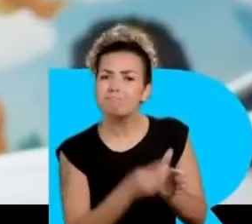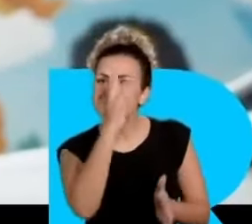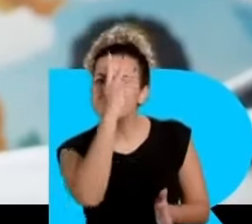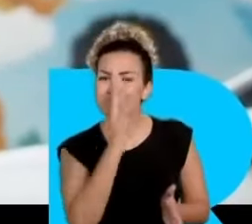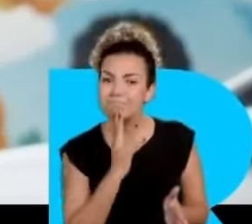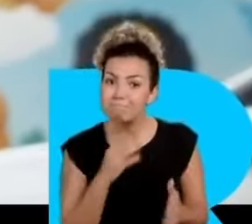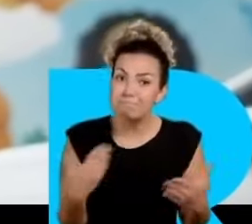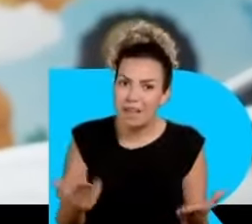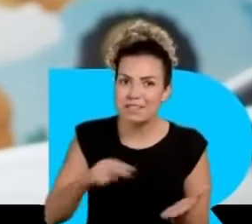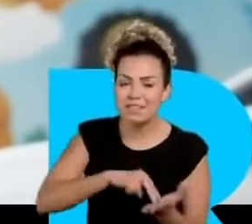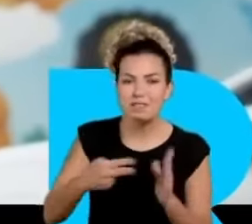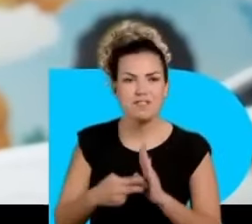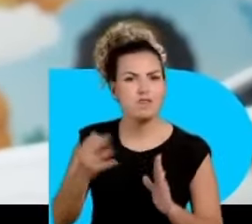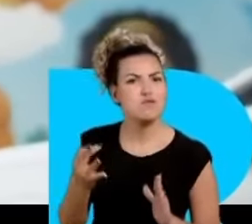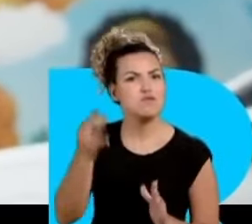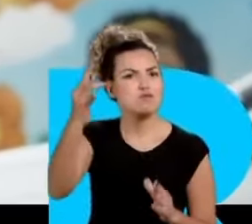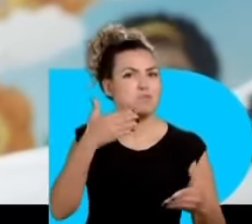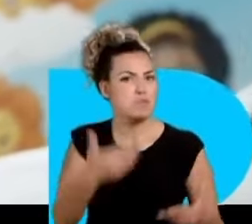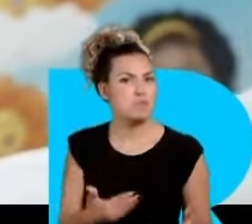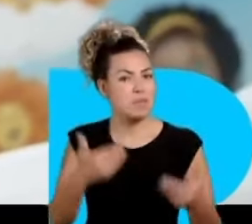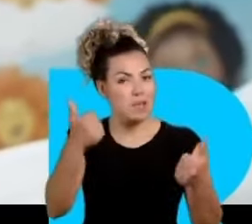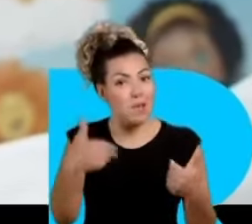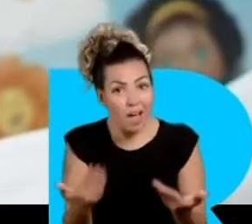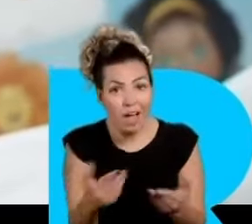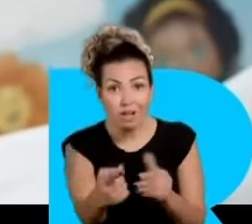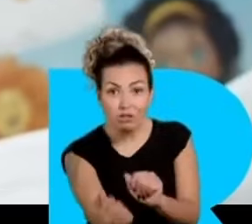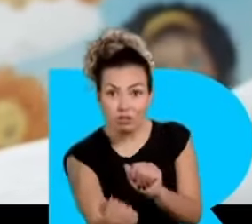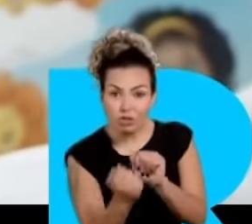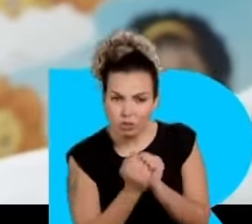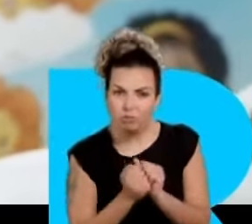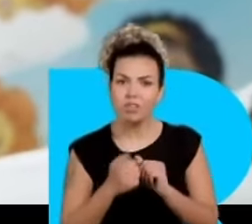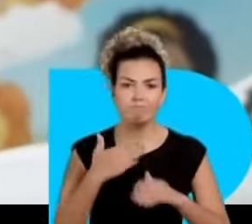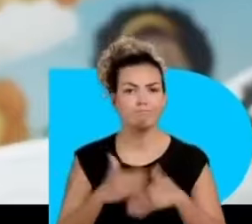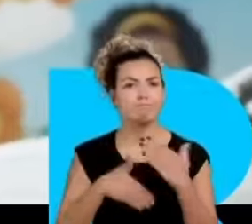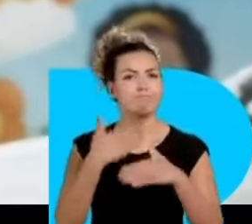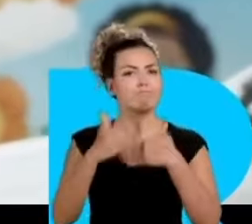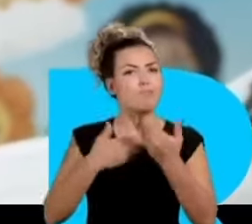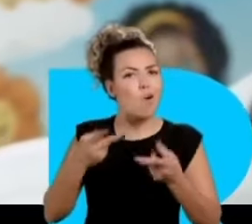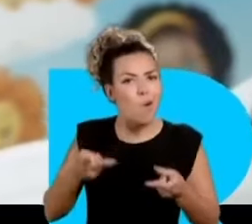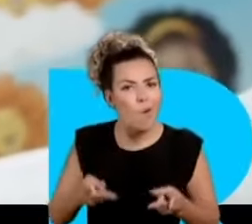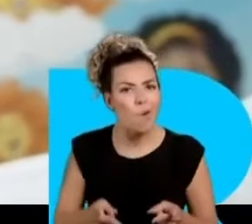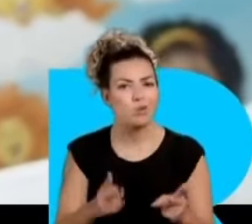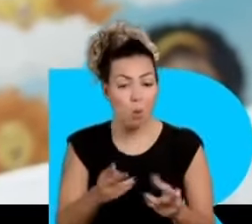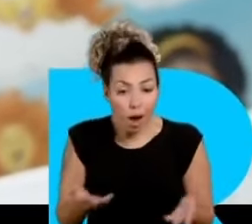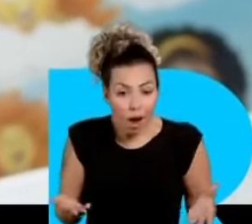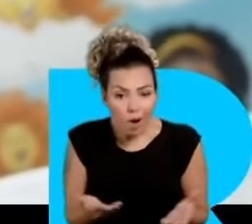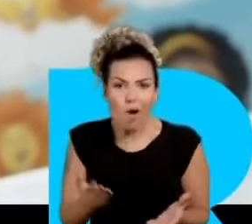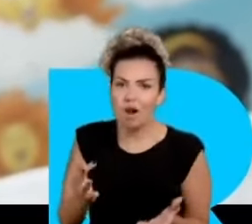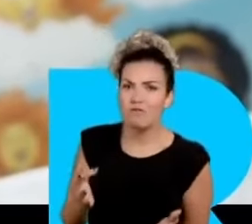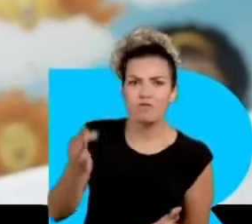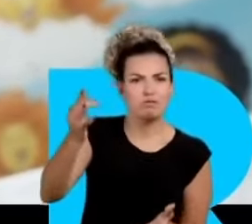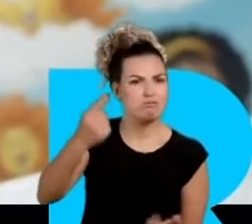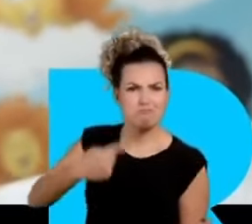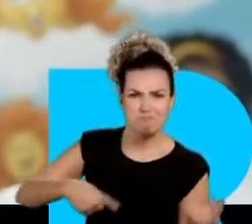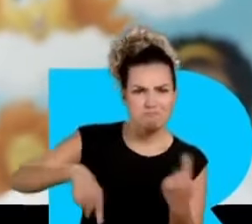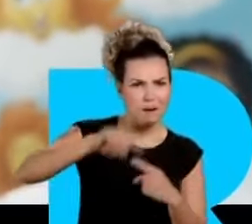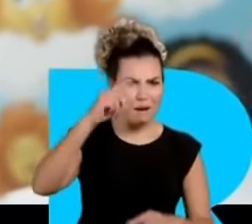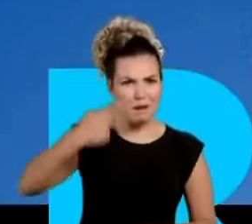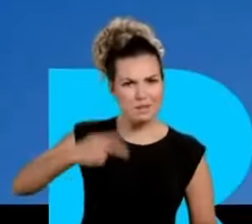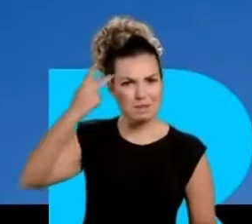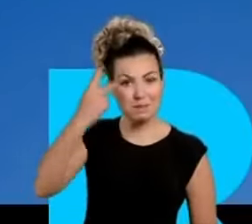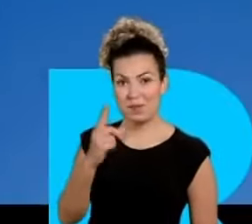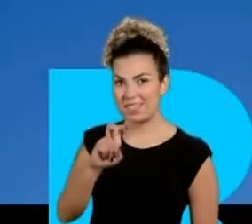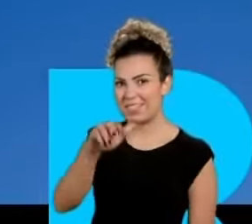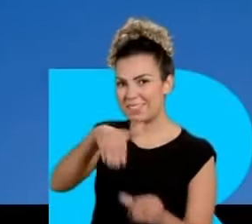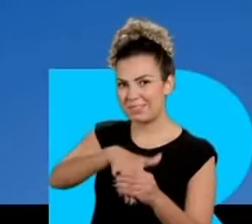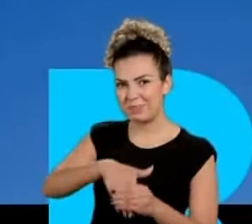Aqui está o futuro. E junto com você, a gente vai continuar transformando o presente e o futuro da